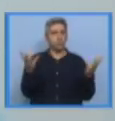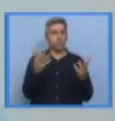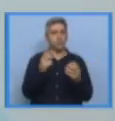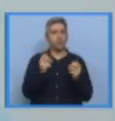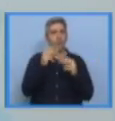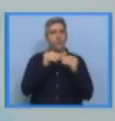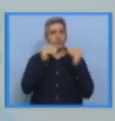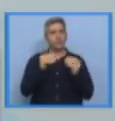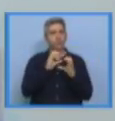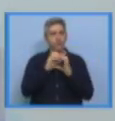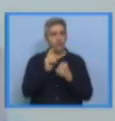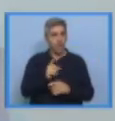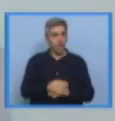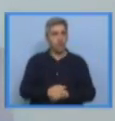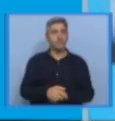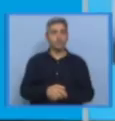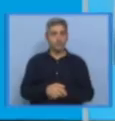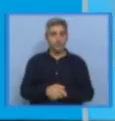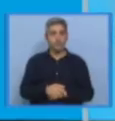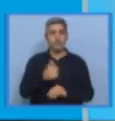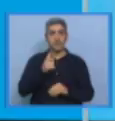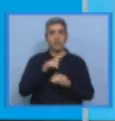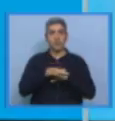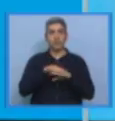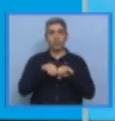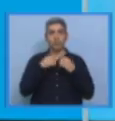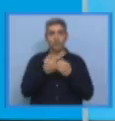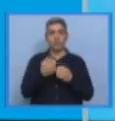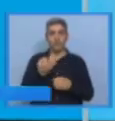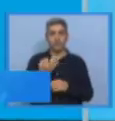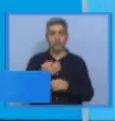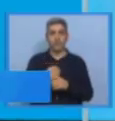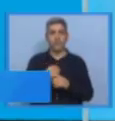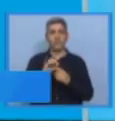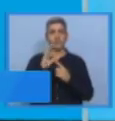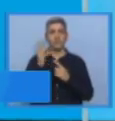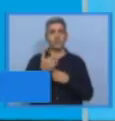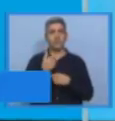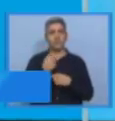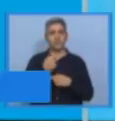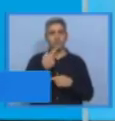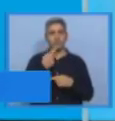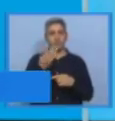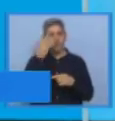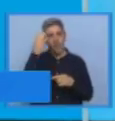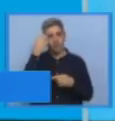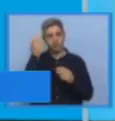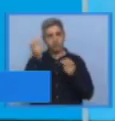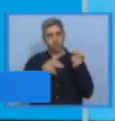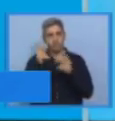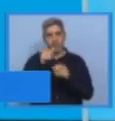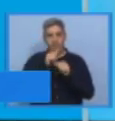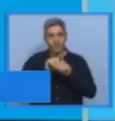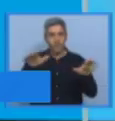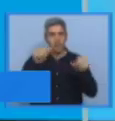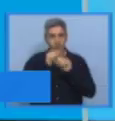nas novas plataformas da comunicação. Sim. Sobretudo nas redes sociais, de facto, como o ambiente propício a que se